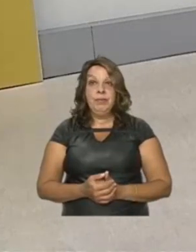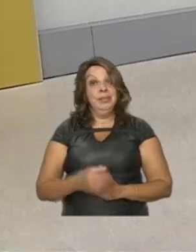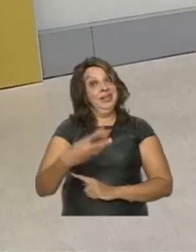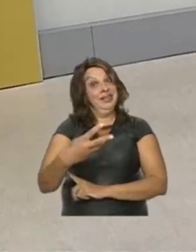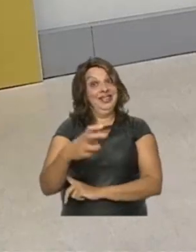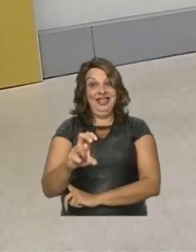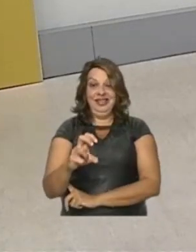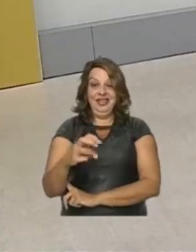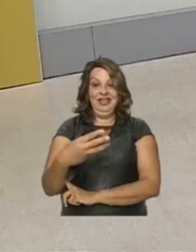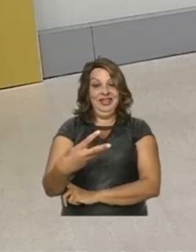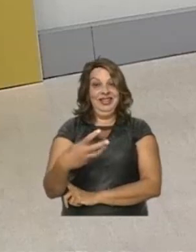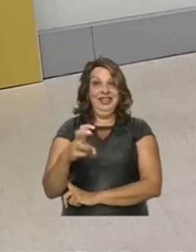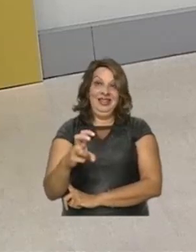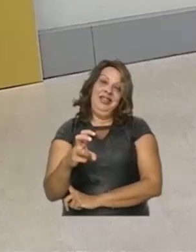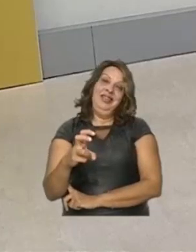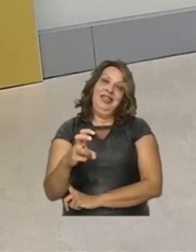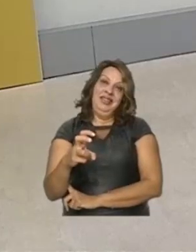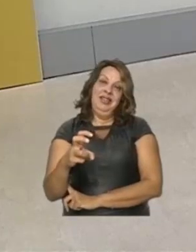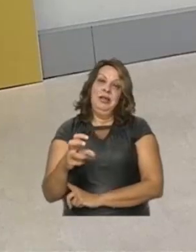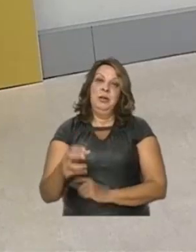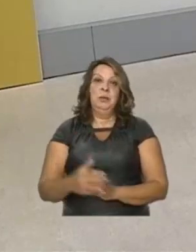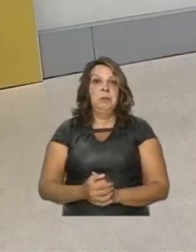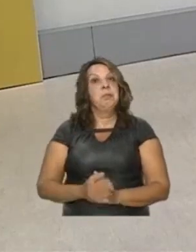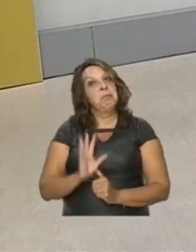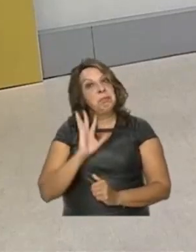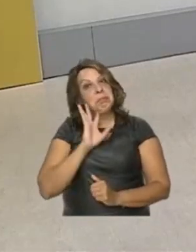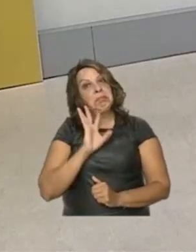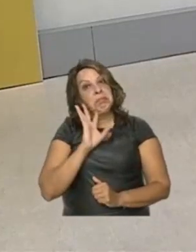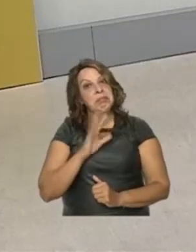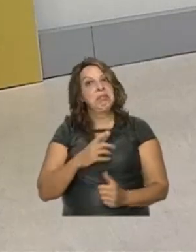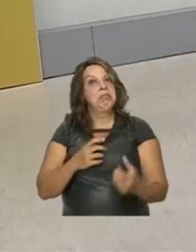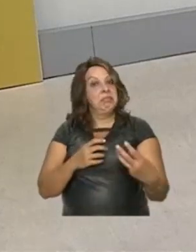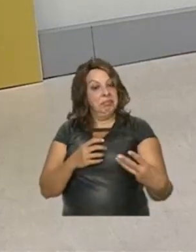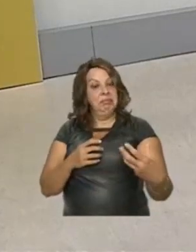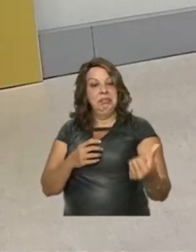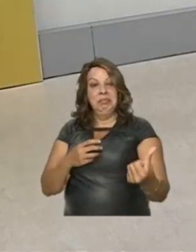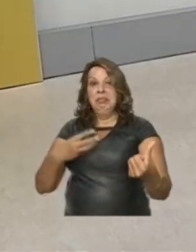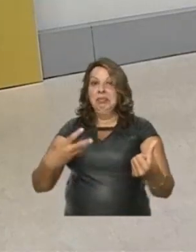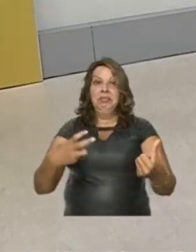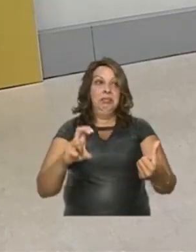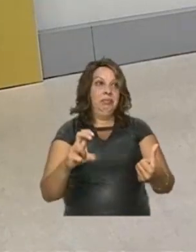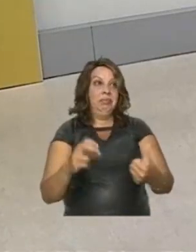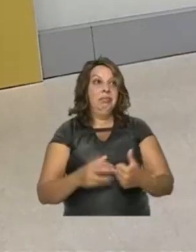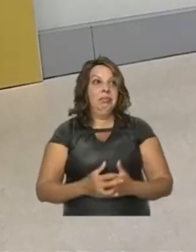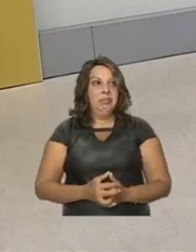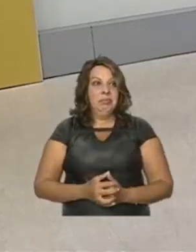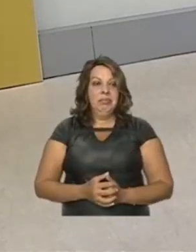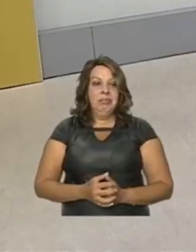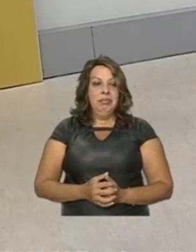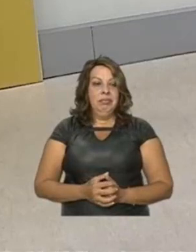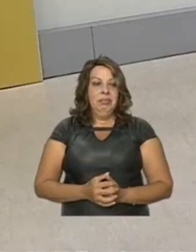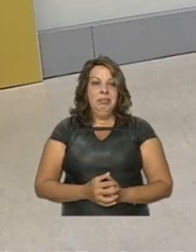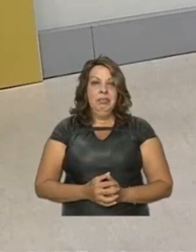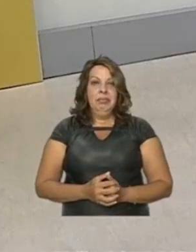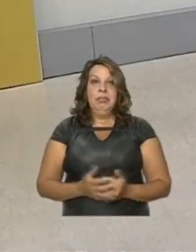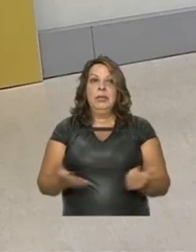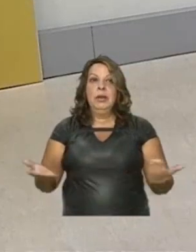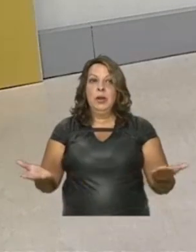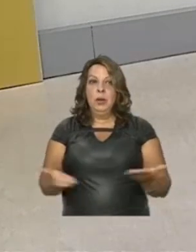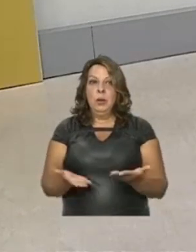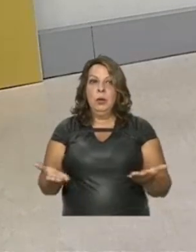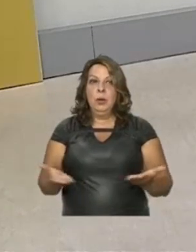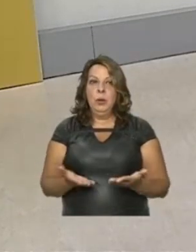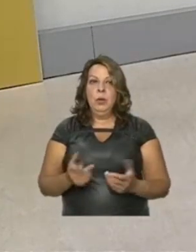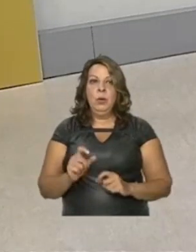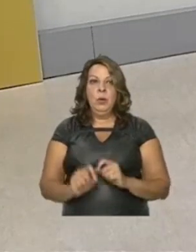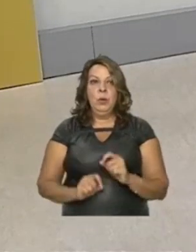36 e o 35, olha o 35 aí, bacana também, 35. Olha só!